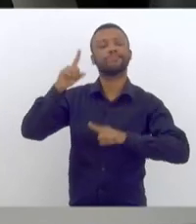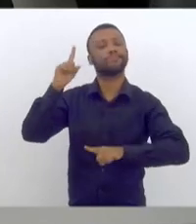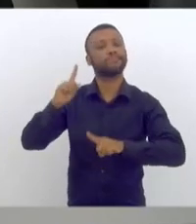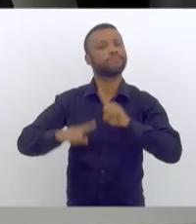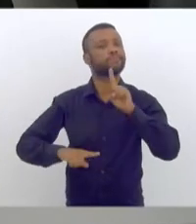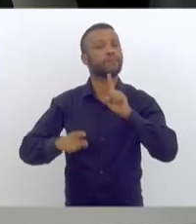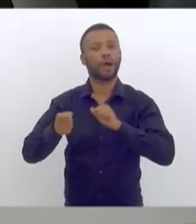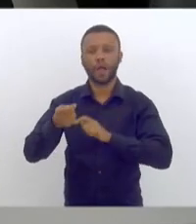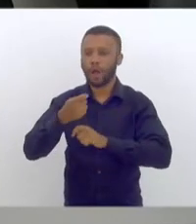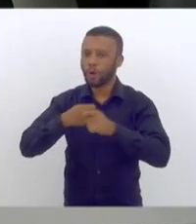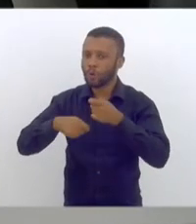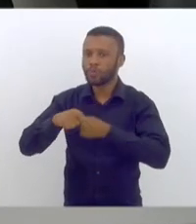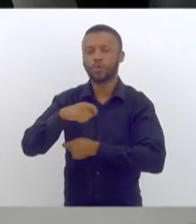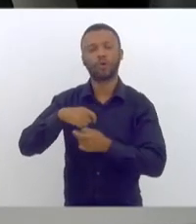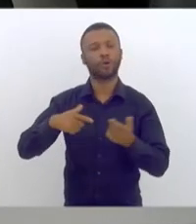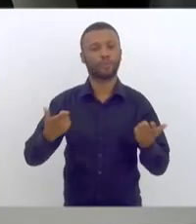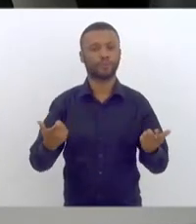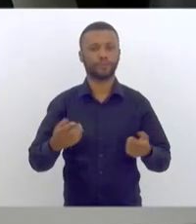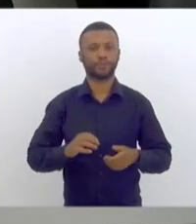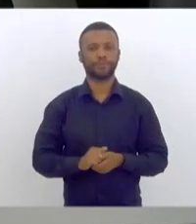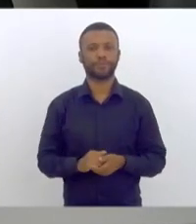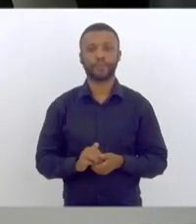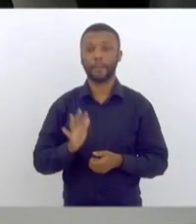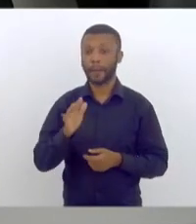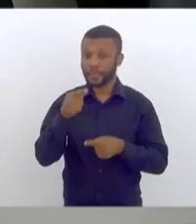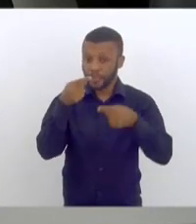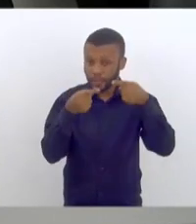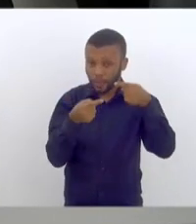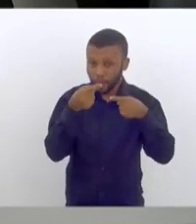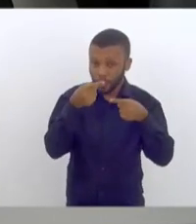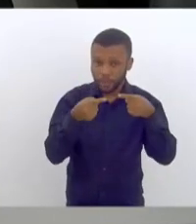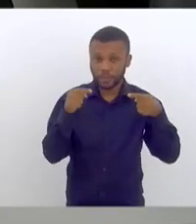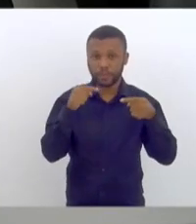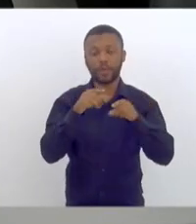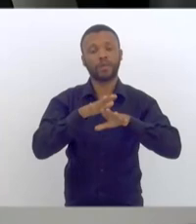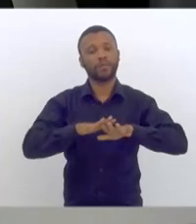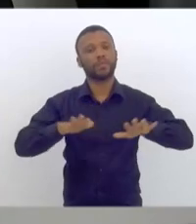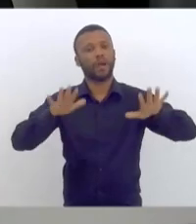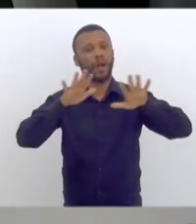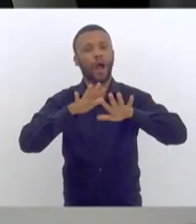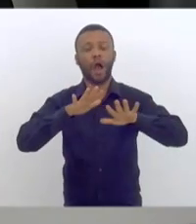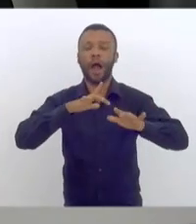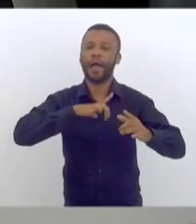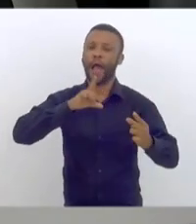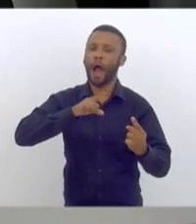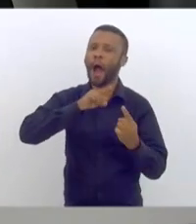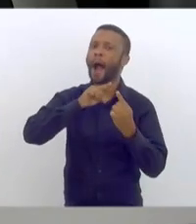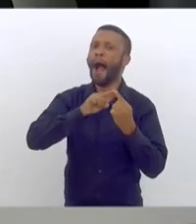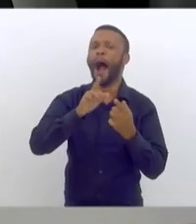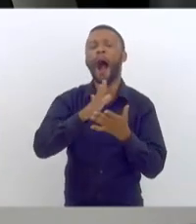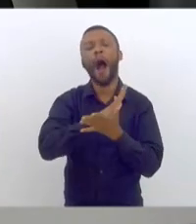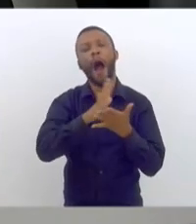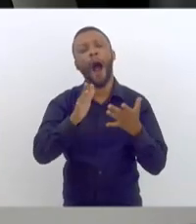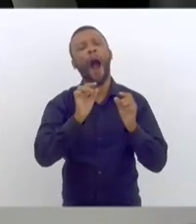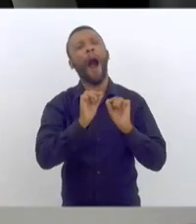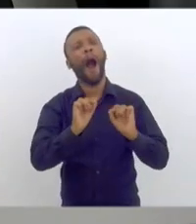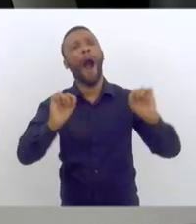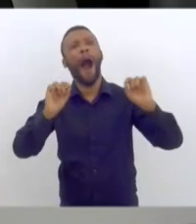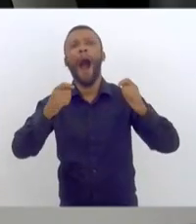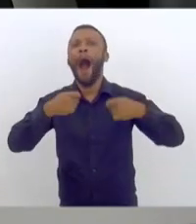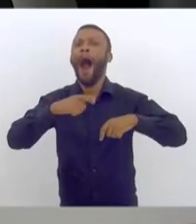econômico do Estado mas essa política como um todo ela não tá com alguma meta tem que aumentar